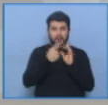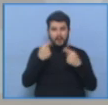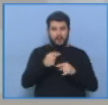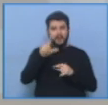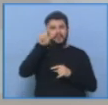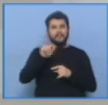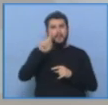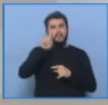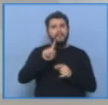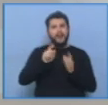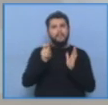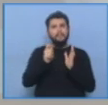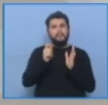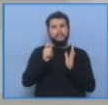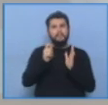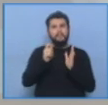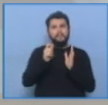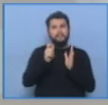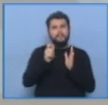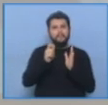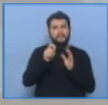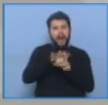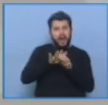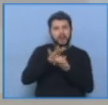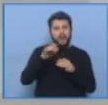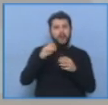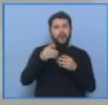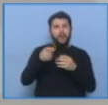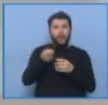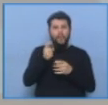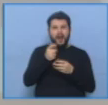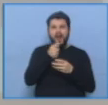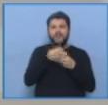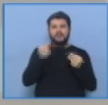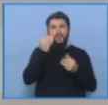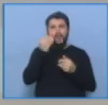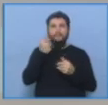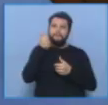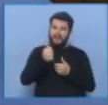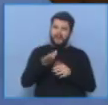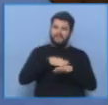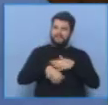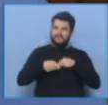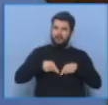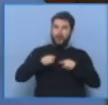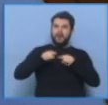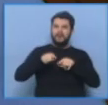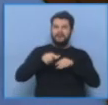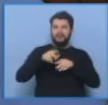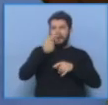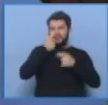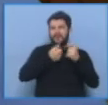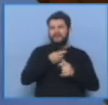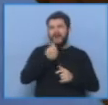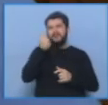Também o primeiro ponto de que o mal só se pode resolver com o bem, né? E nós vemos na história que muitas pessoas que